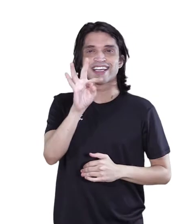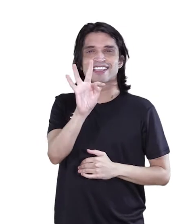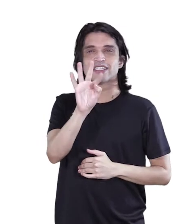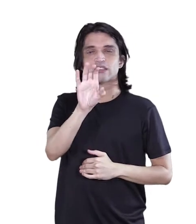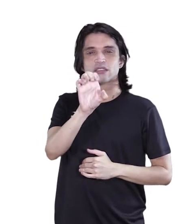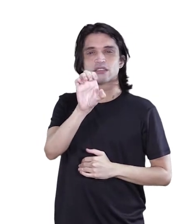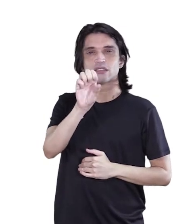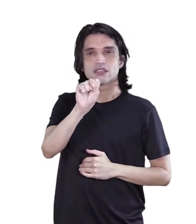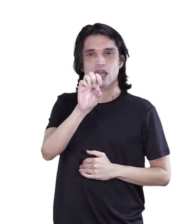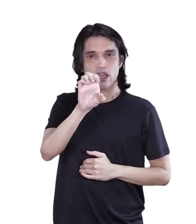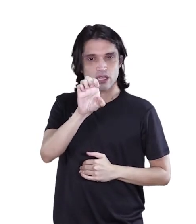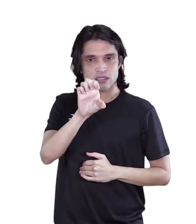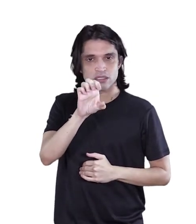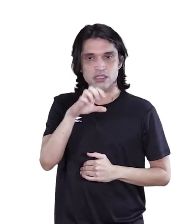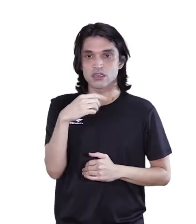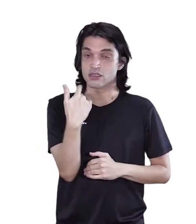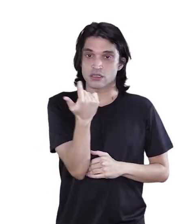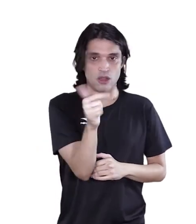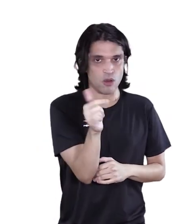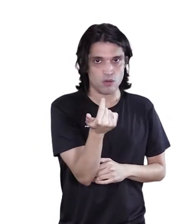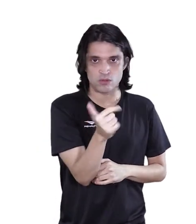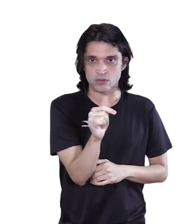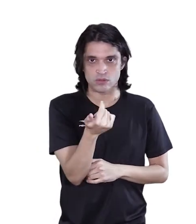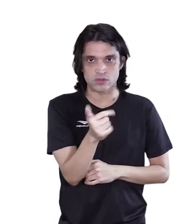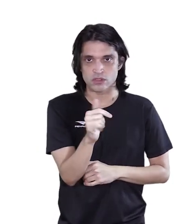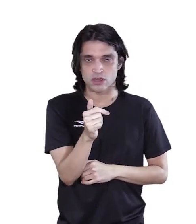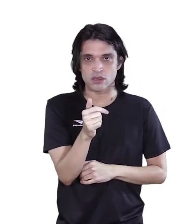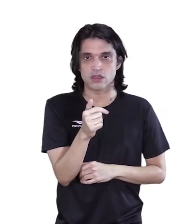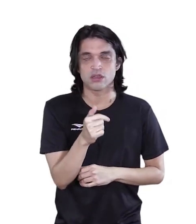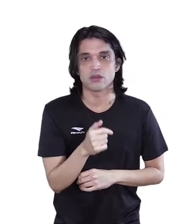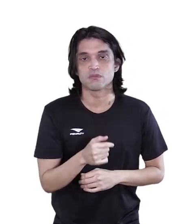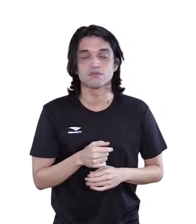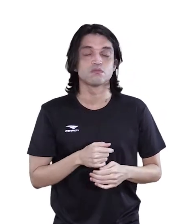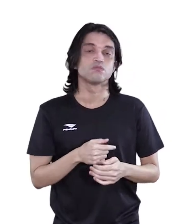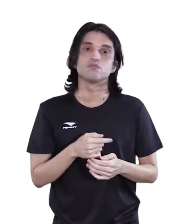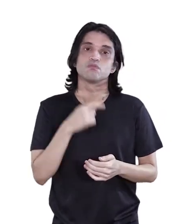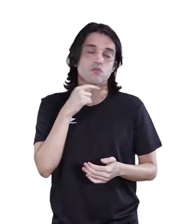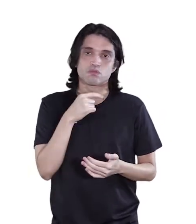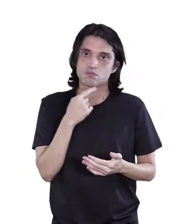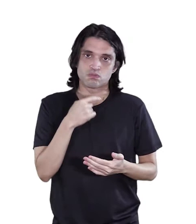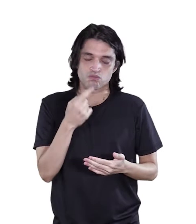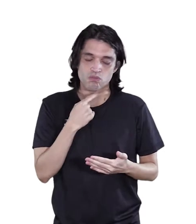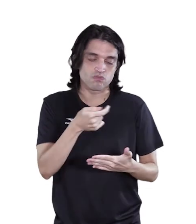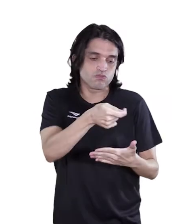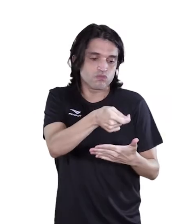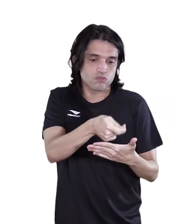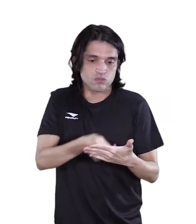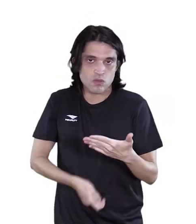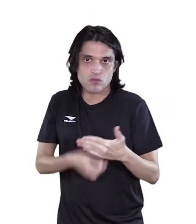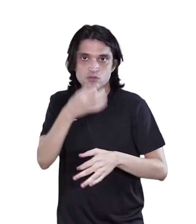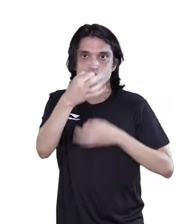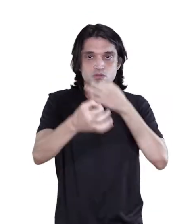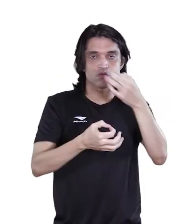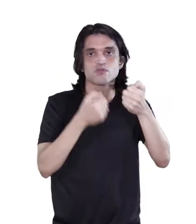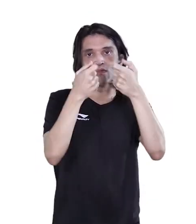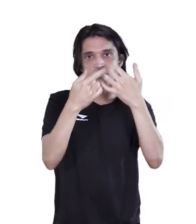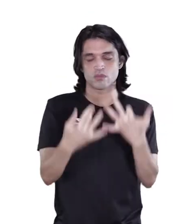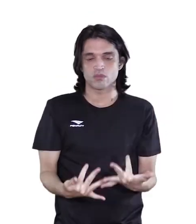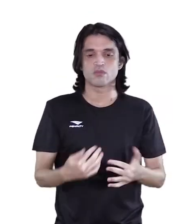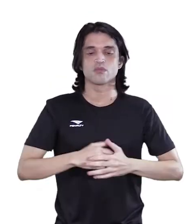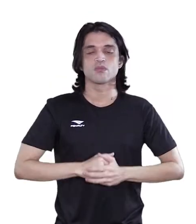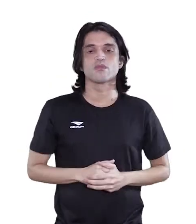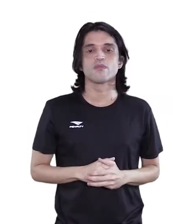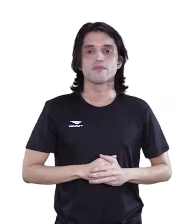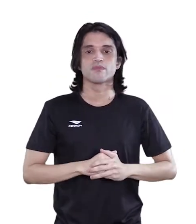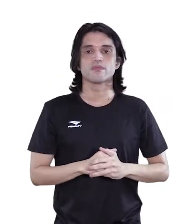produzirá de forma satisfatória um texto argumentativo. Ou seja, para argumentar, é necessário